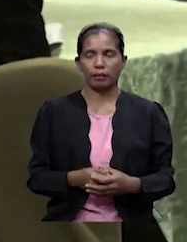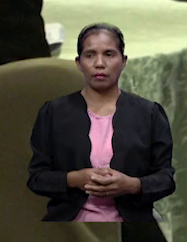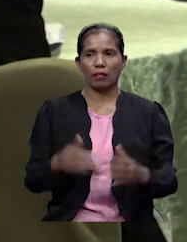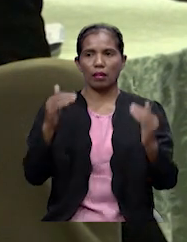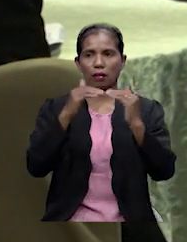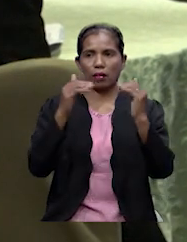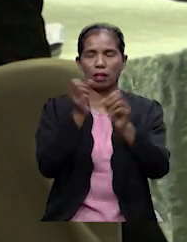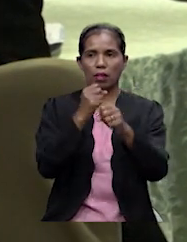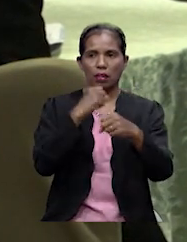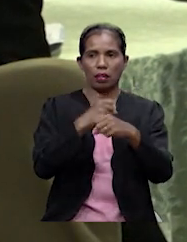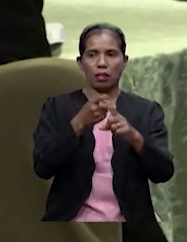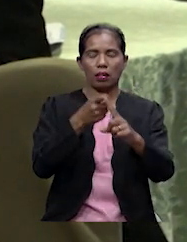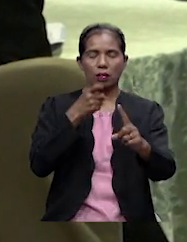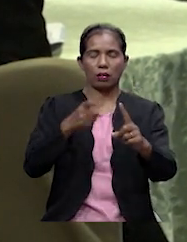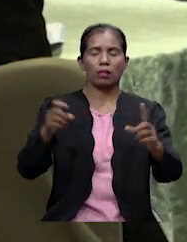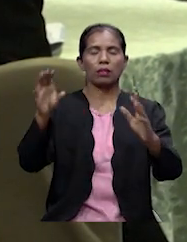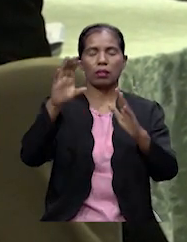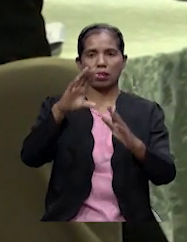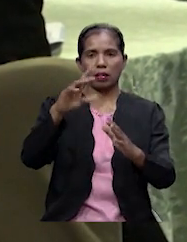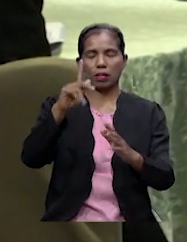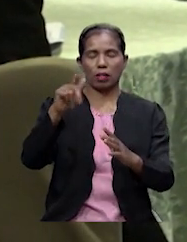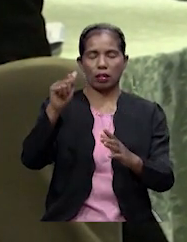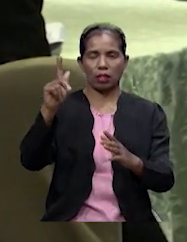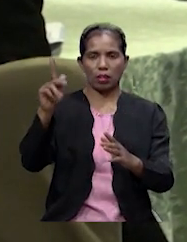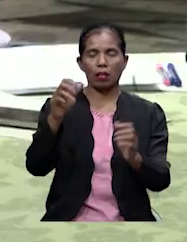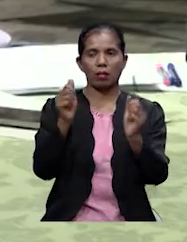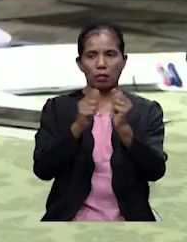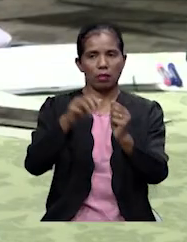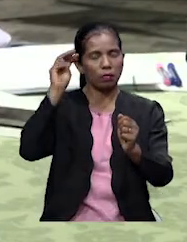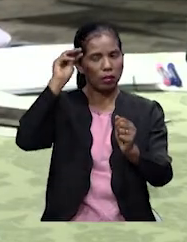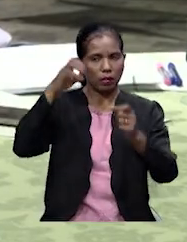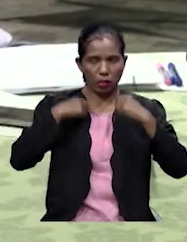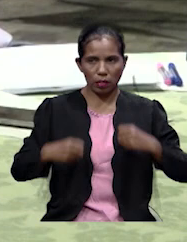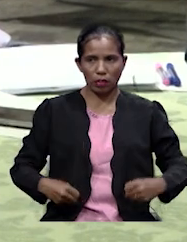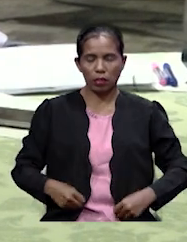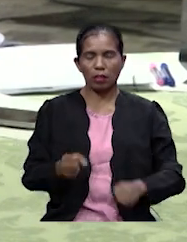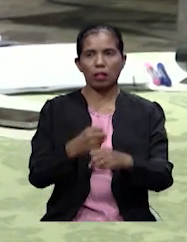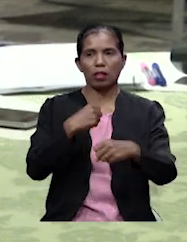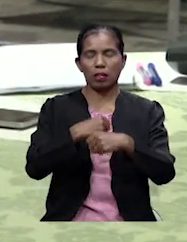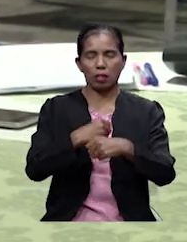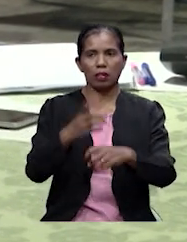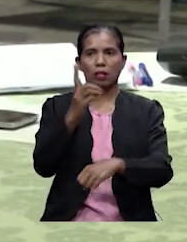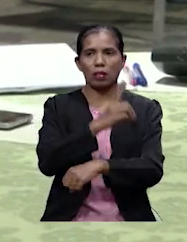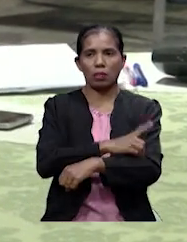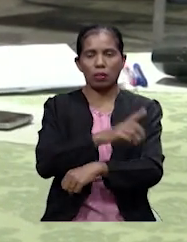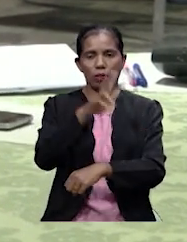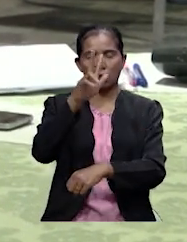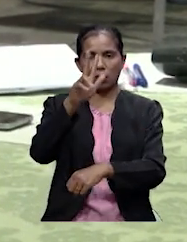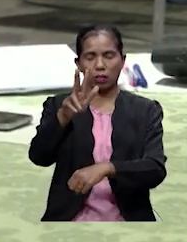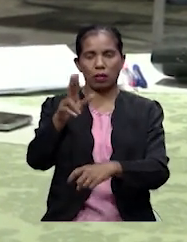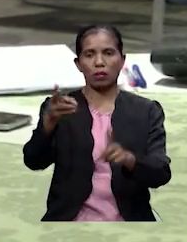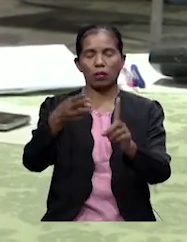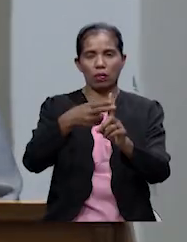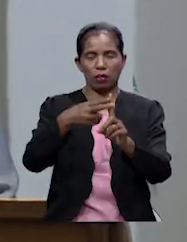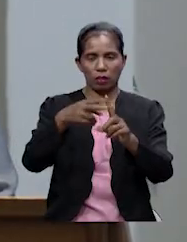nebe realiza husi Comissão Anticorrupção hamutu Ministério Saúde se halau durante Lorontolo e a Hotel